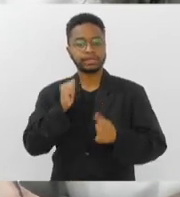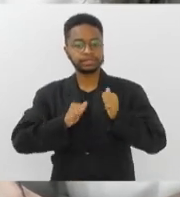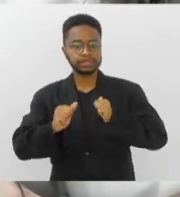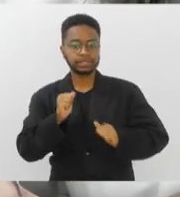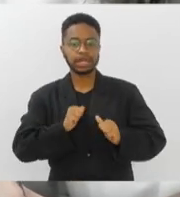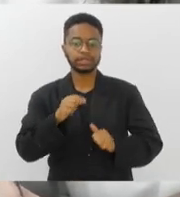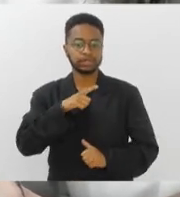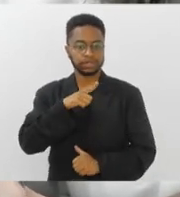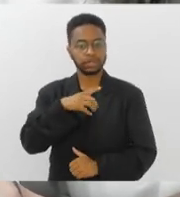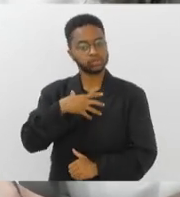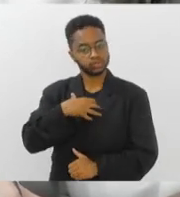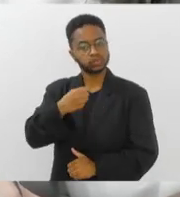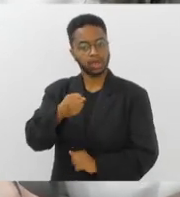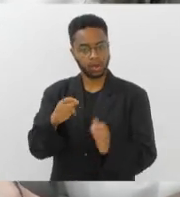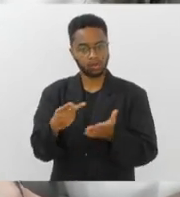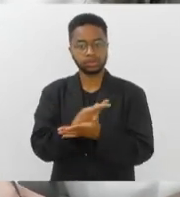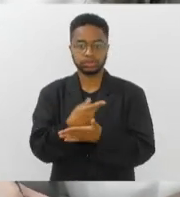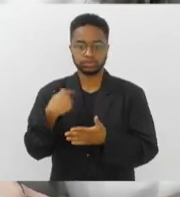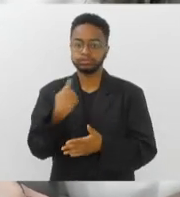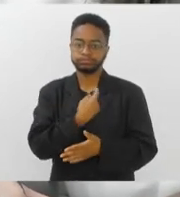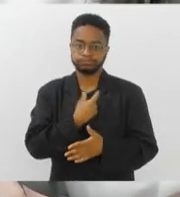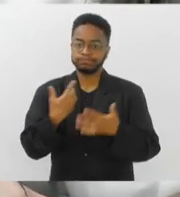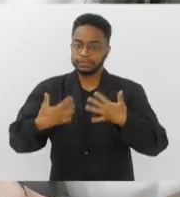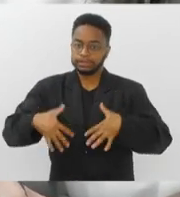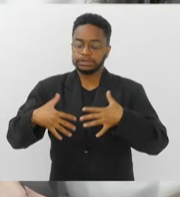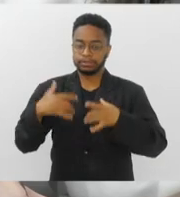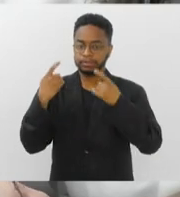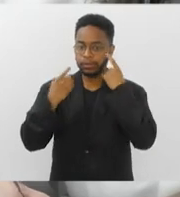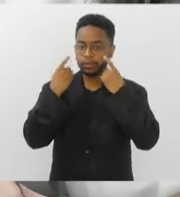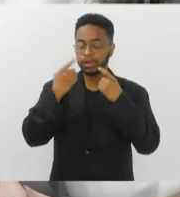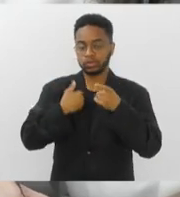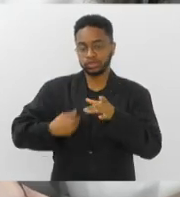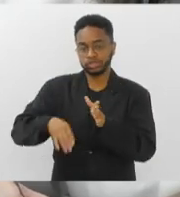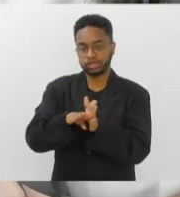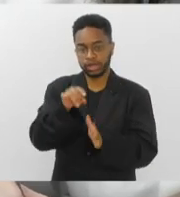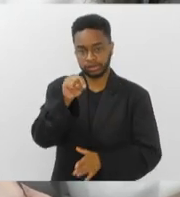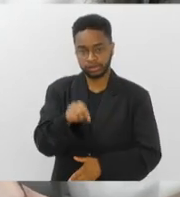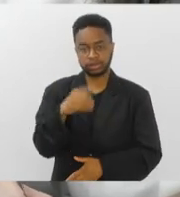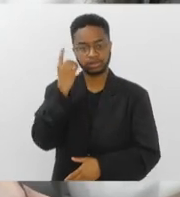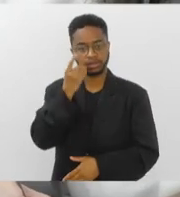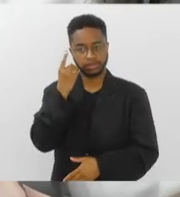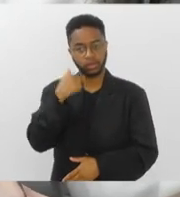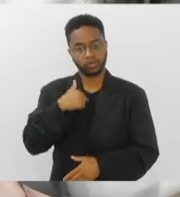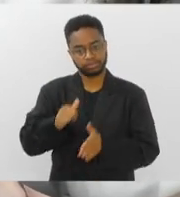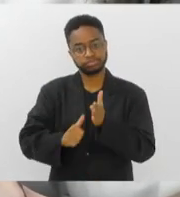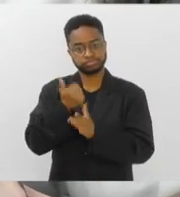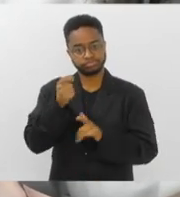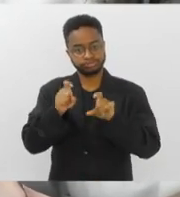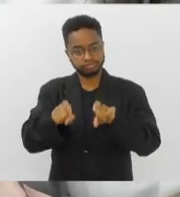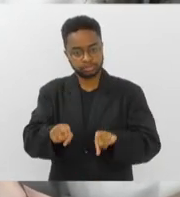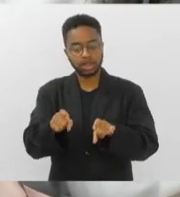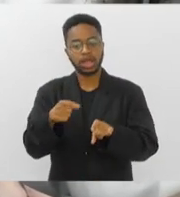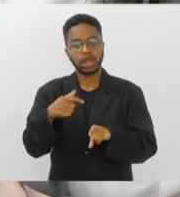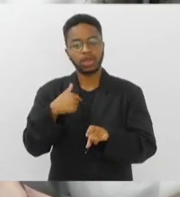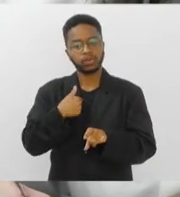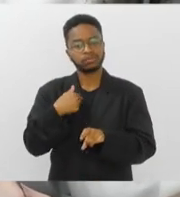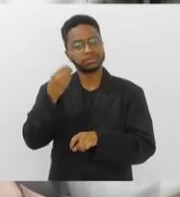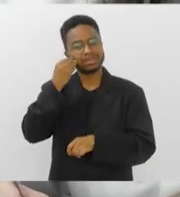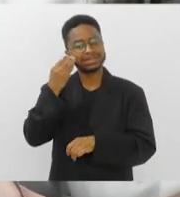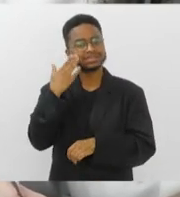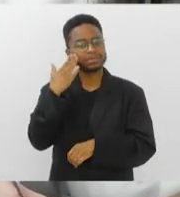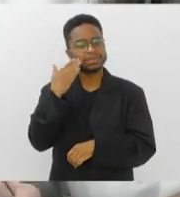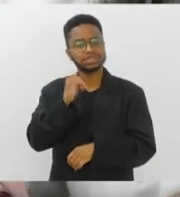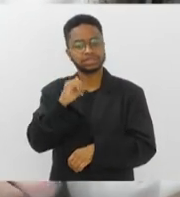era uma coisa muito alarmante. E assim que cheguei aqui como deputada, que eu estou no meu primeiro mandato, até procurei saber se existe a lei para tratar